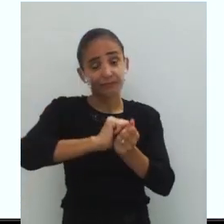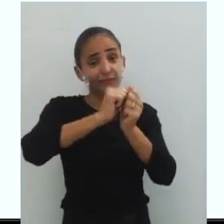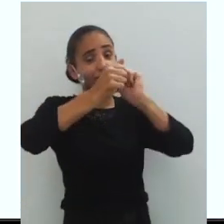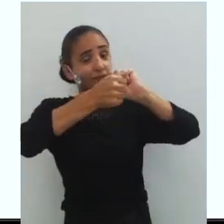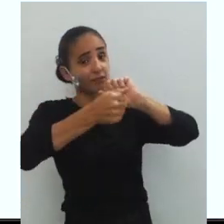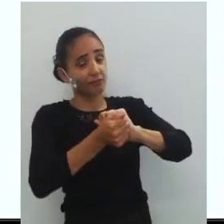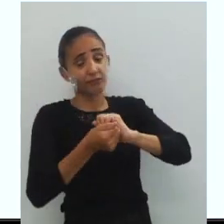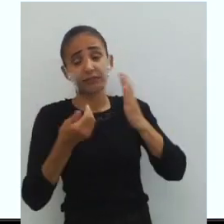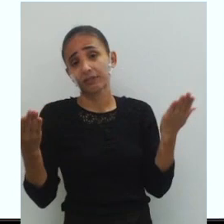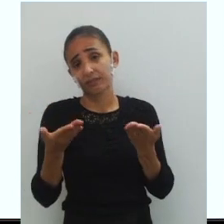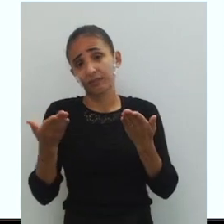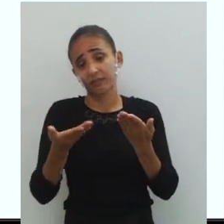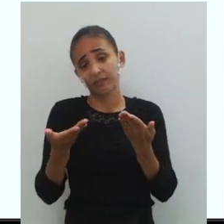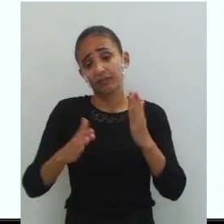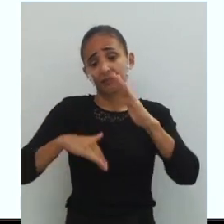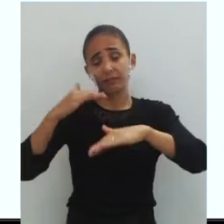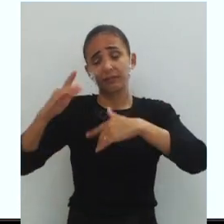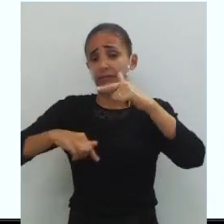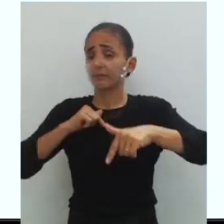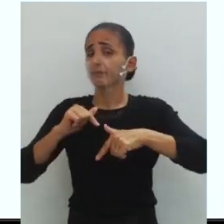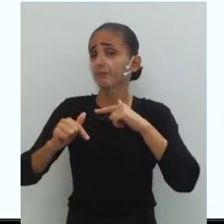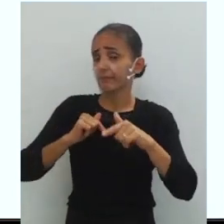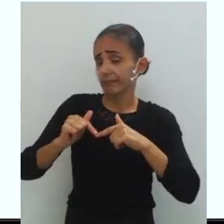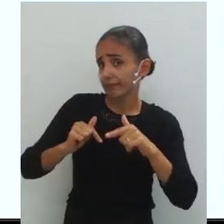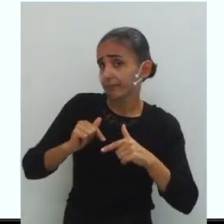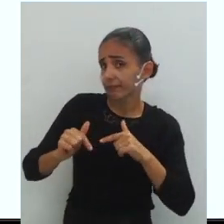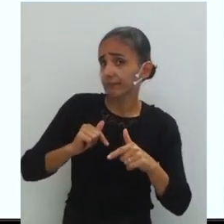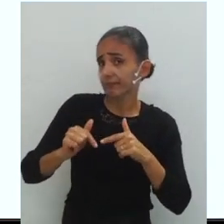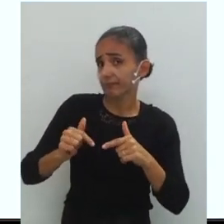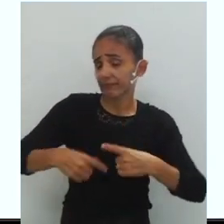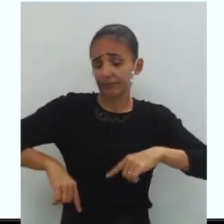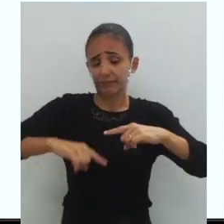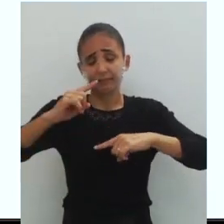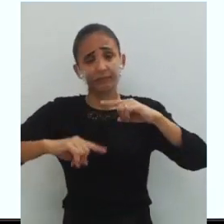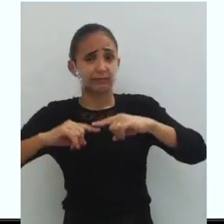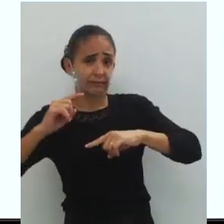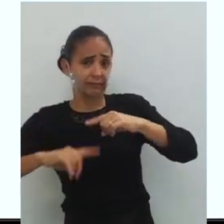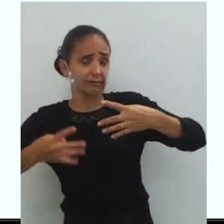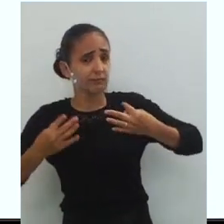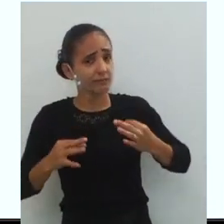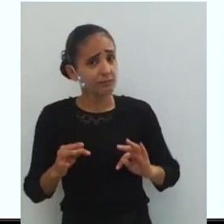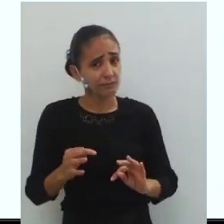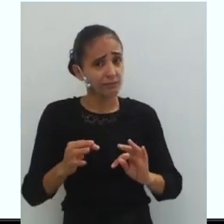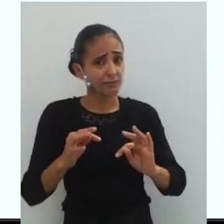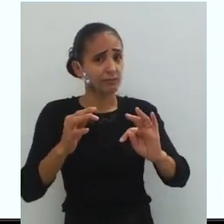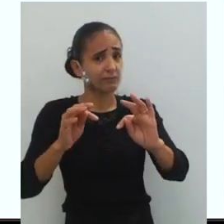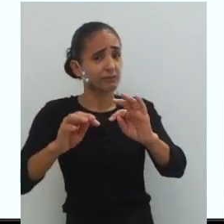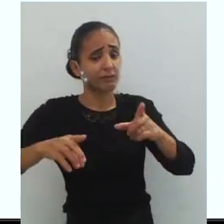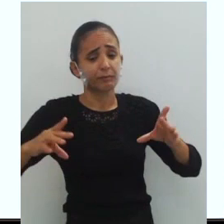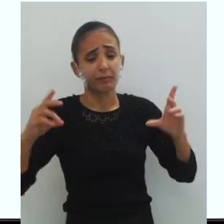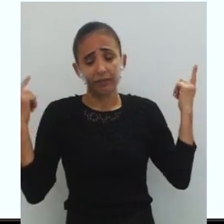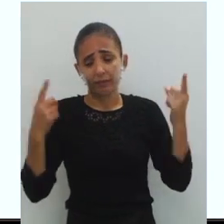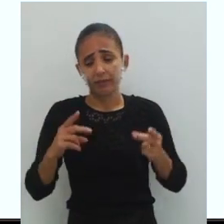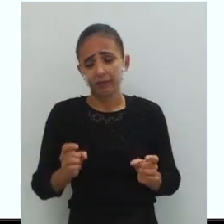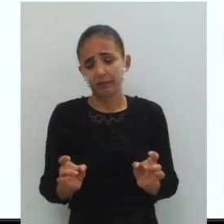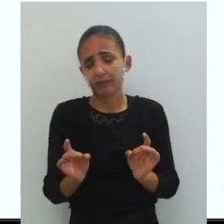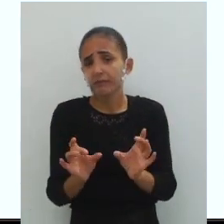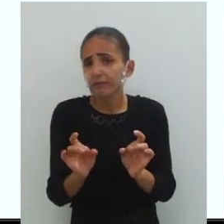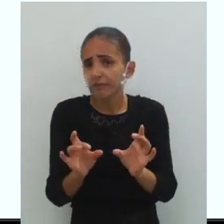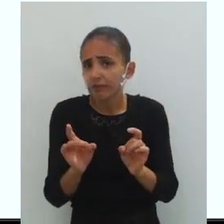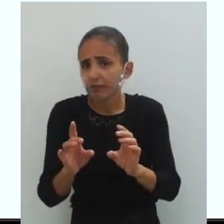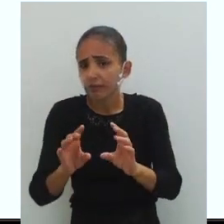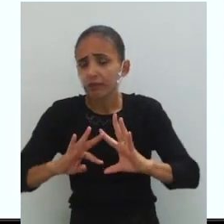poder produzir, né, equipamentos, para fazer as suas vendas, tudo pela